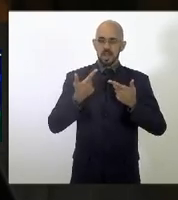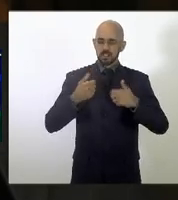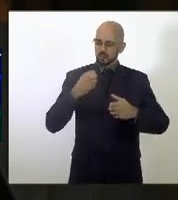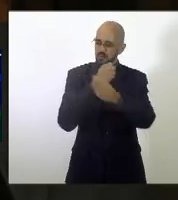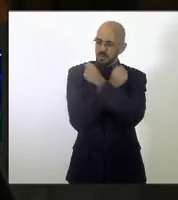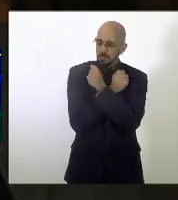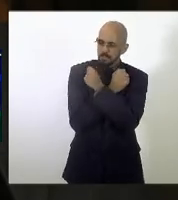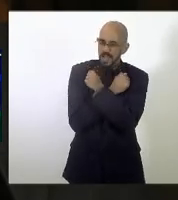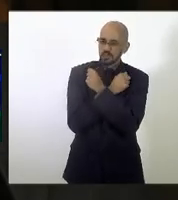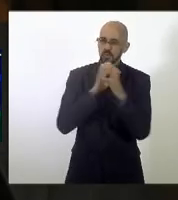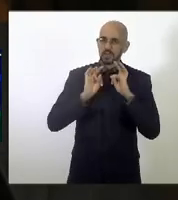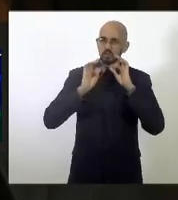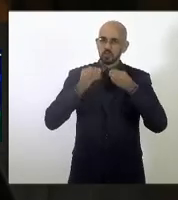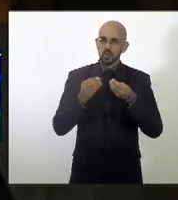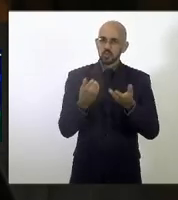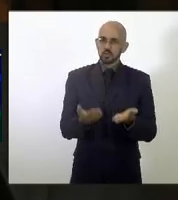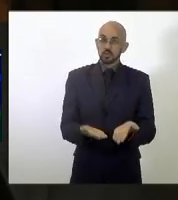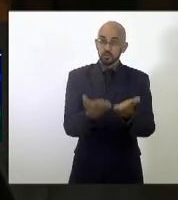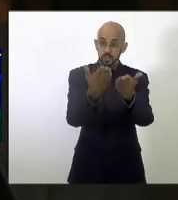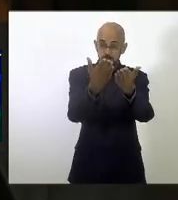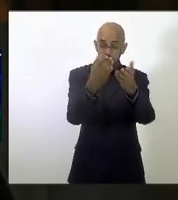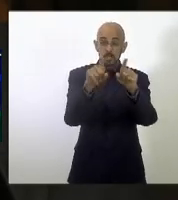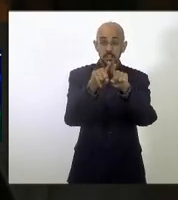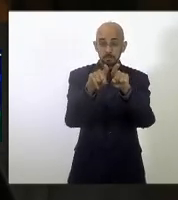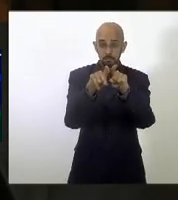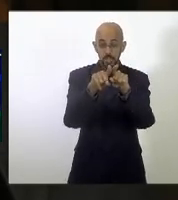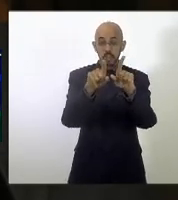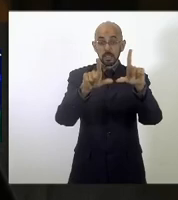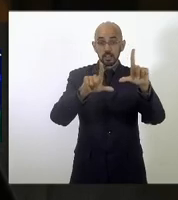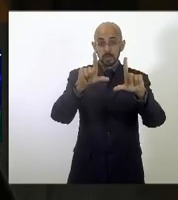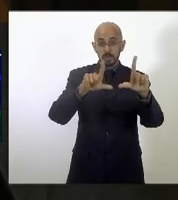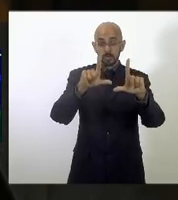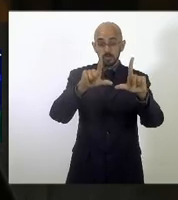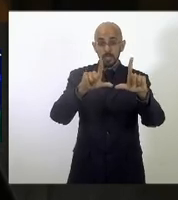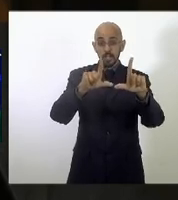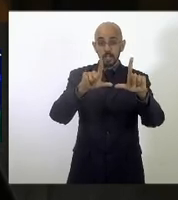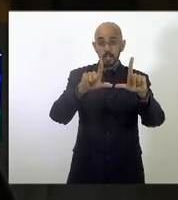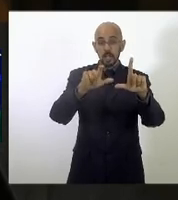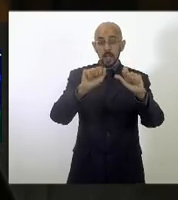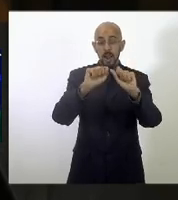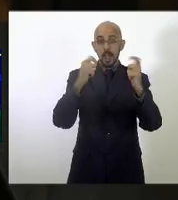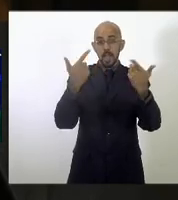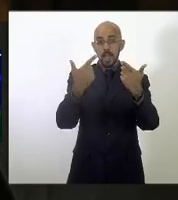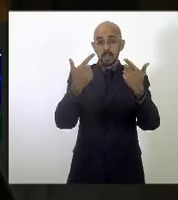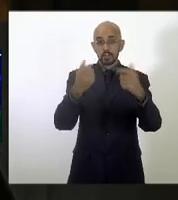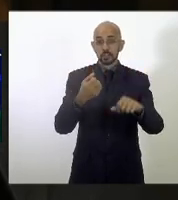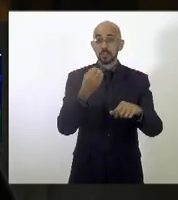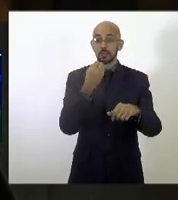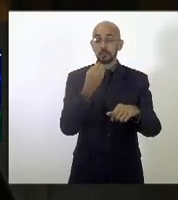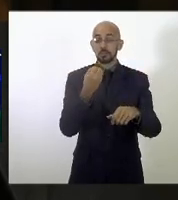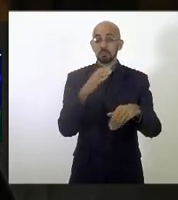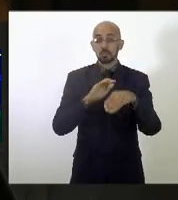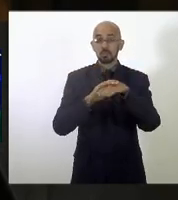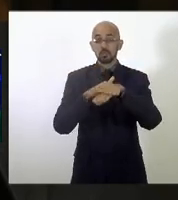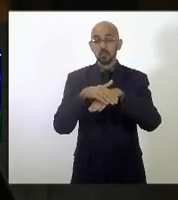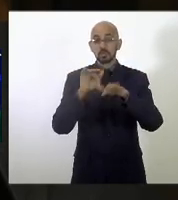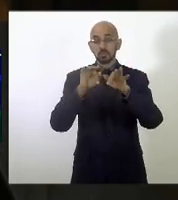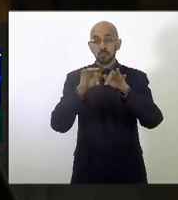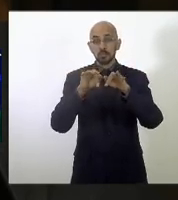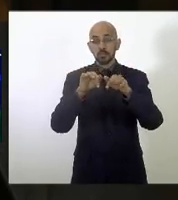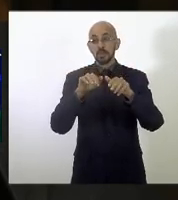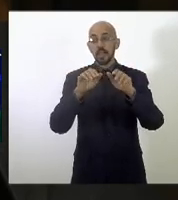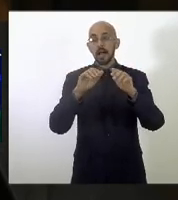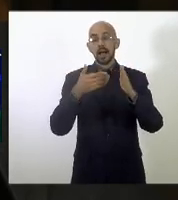todos que nos ouvem aí, que nos assistem pela TV Alerj. Um fim de noite de paz e